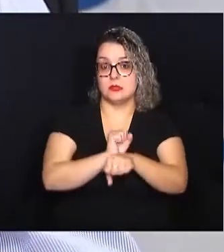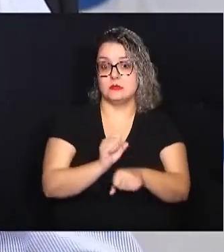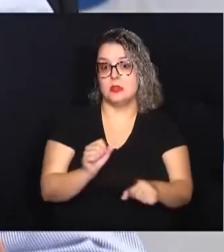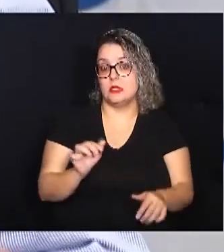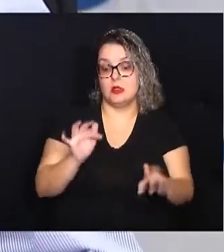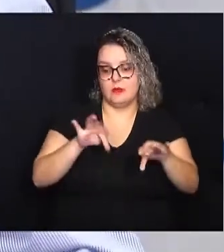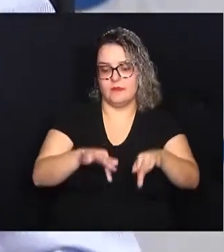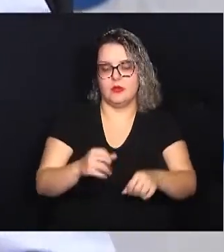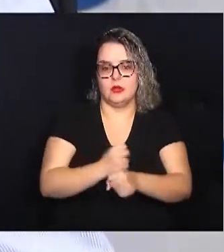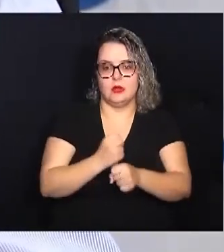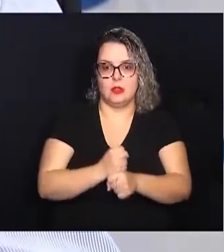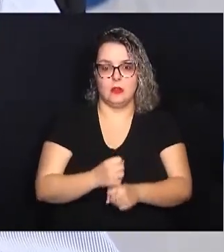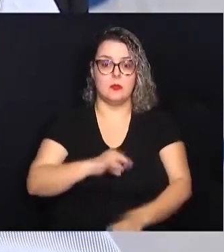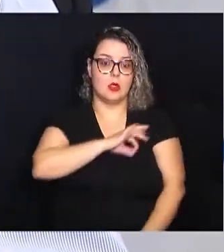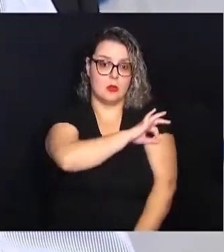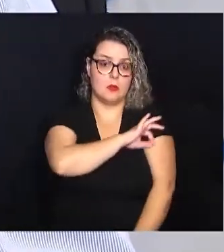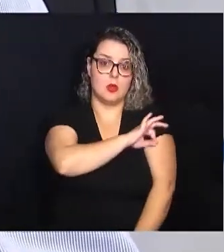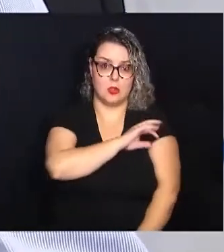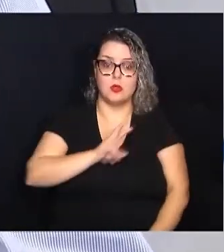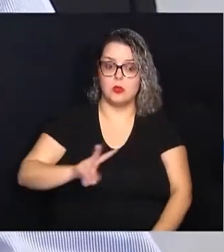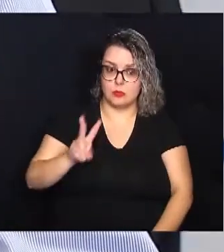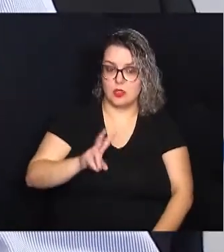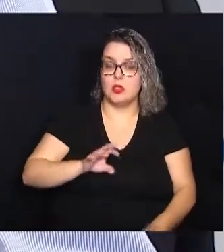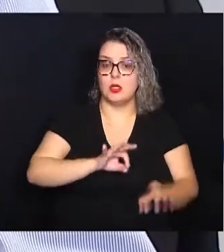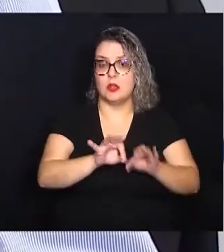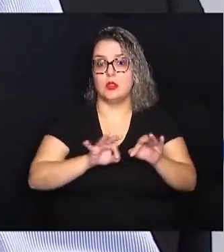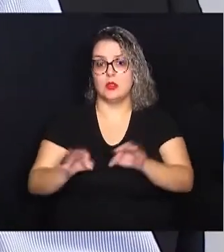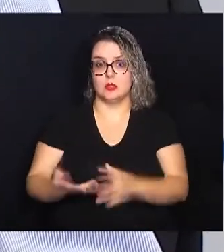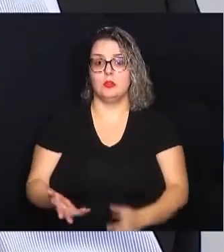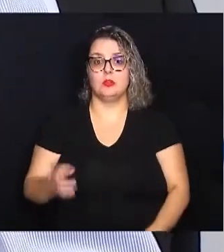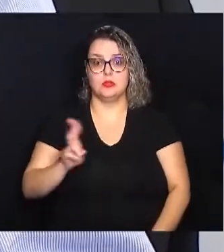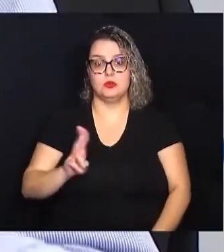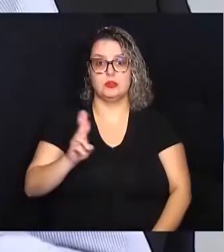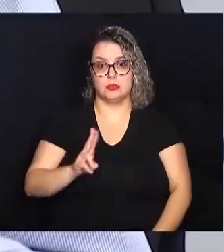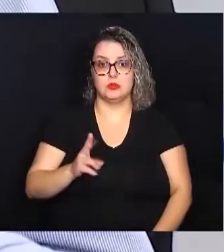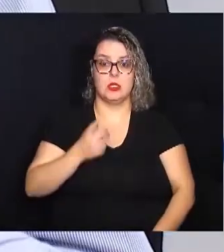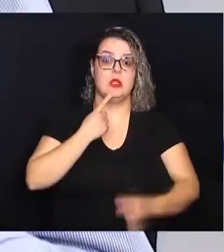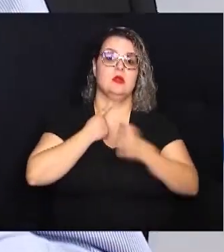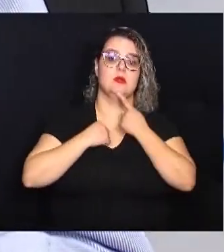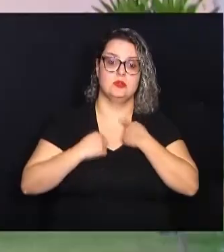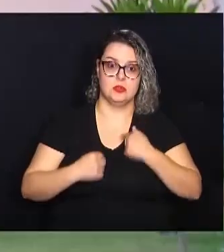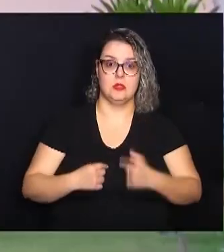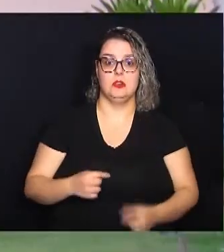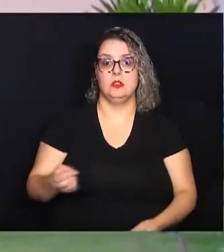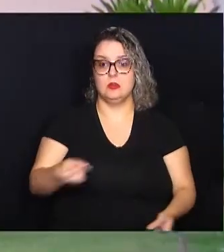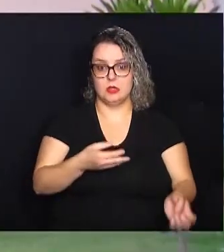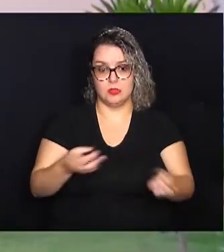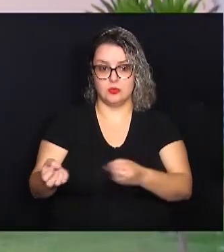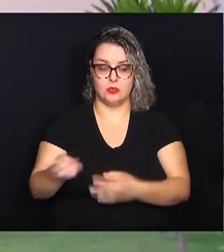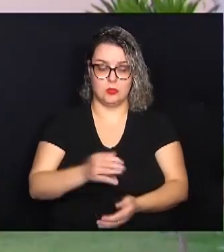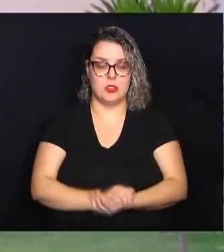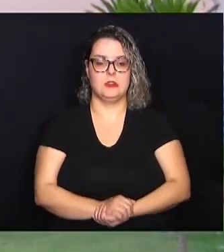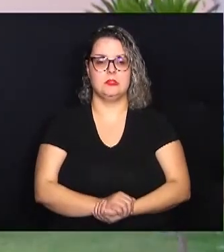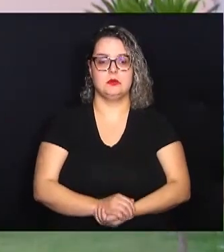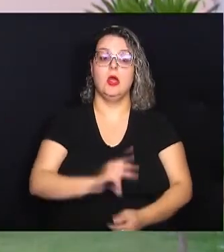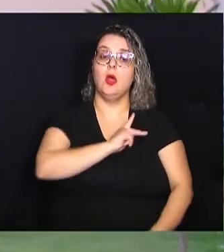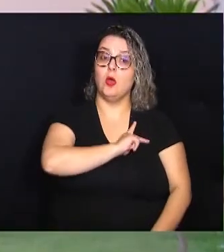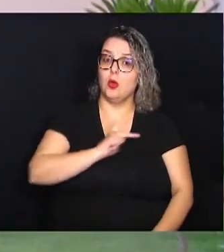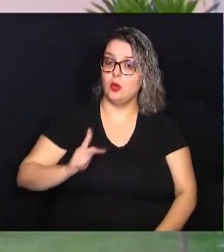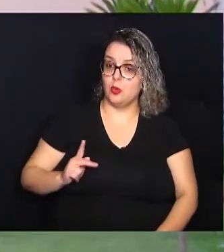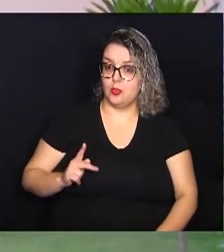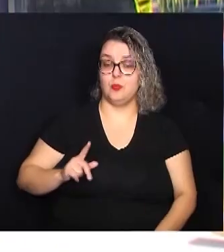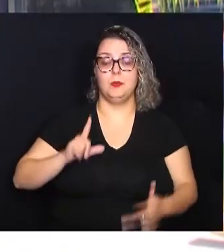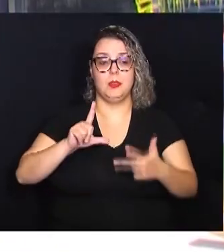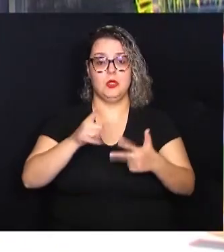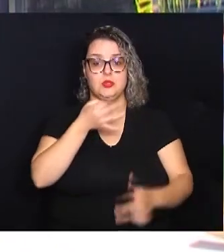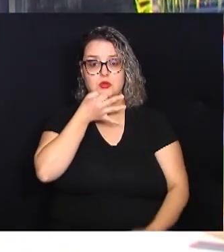a Prefeitura poder utilizar em programas e aplicar já para atender as necessidades atuais. O presidente do Legislativo